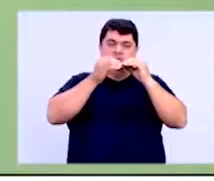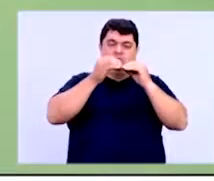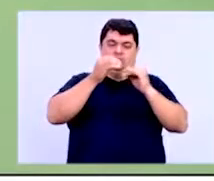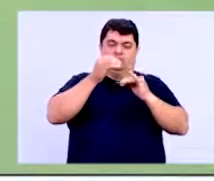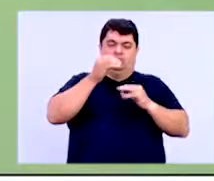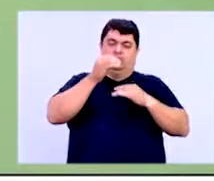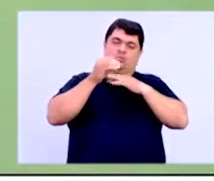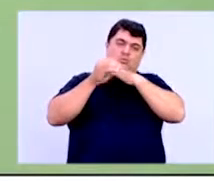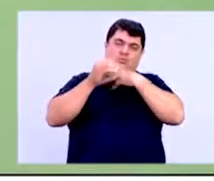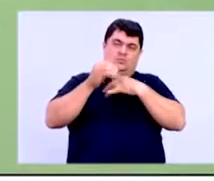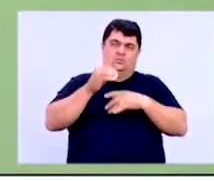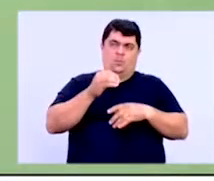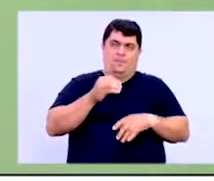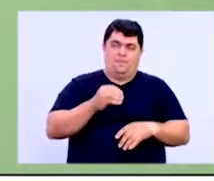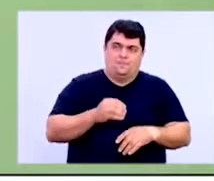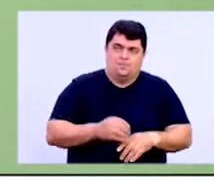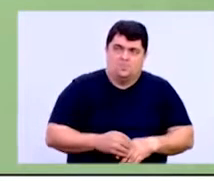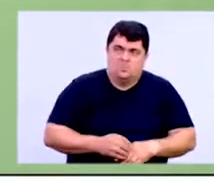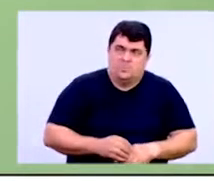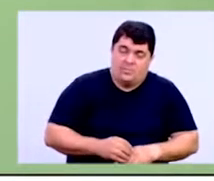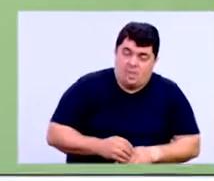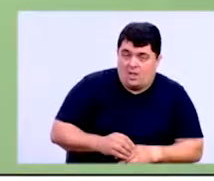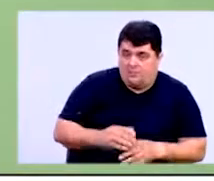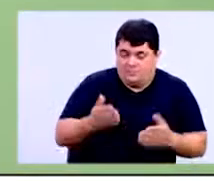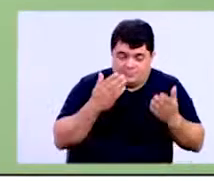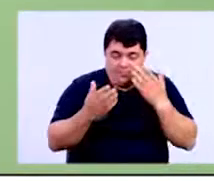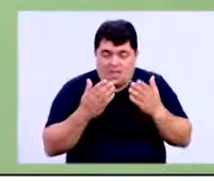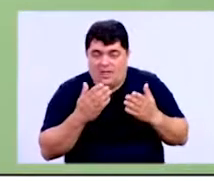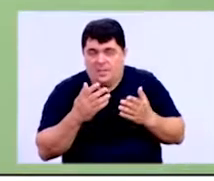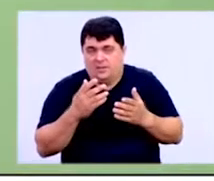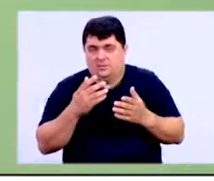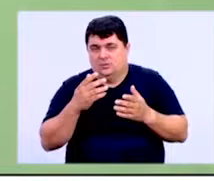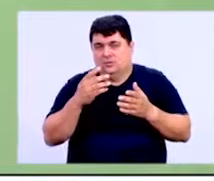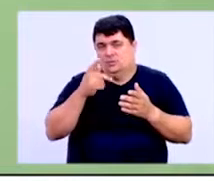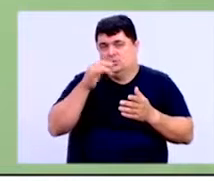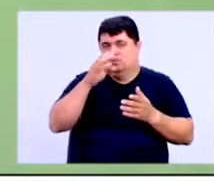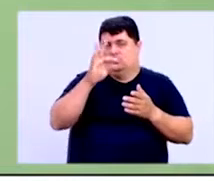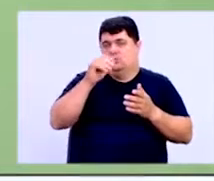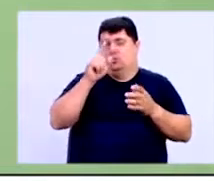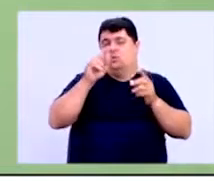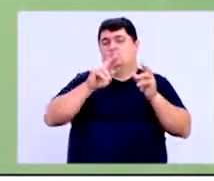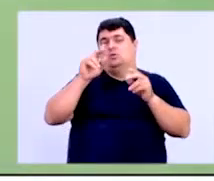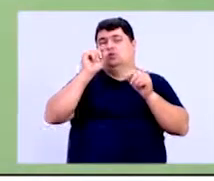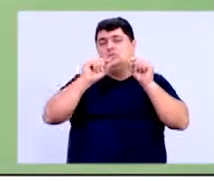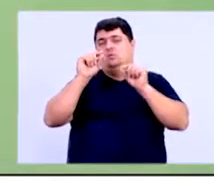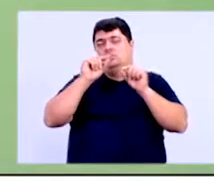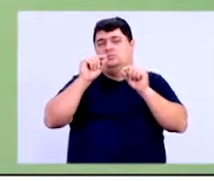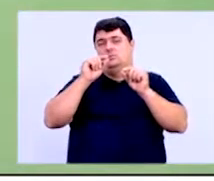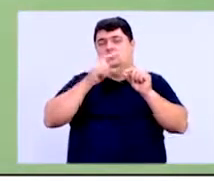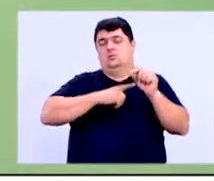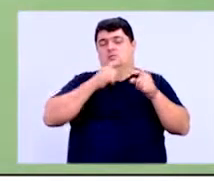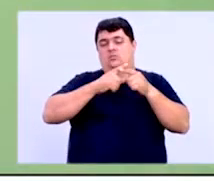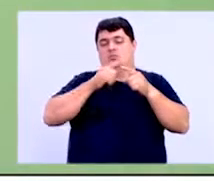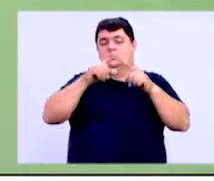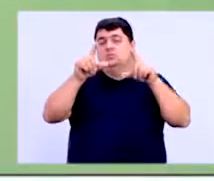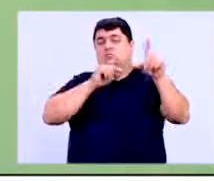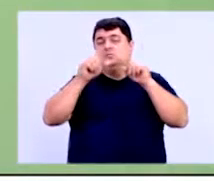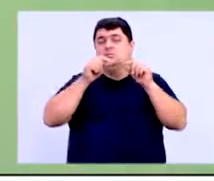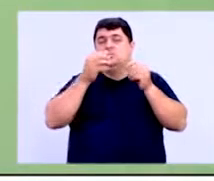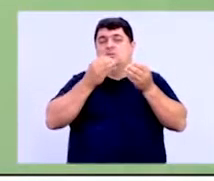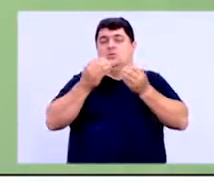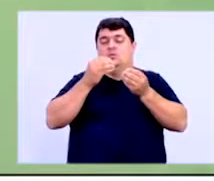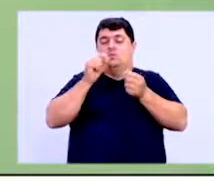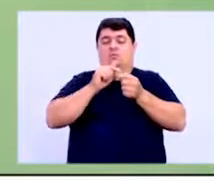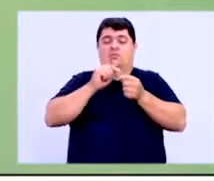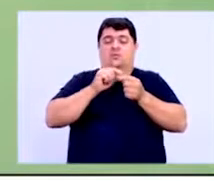A análise do ponto de equilíbrio, ou análise de custo, volume e lucro, é usada para quê? Determinar o nível de operação